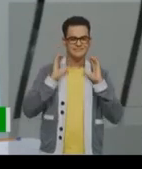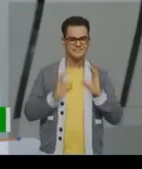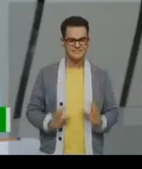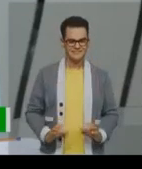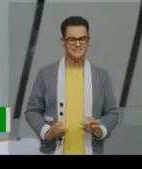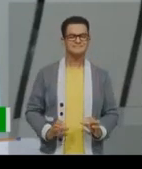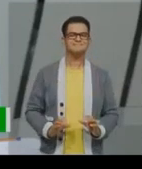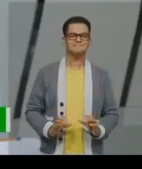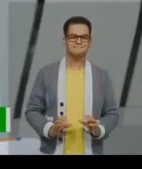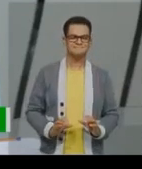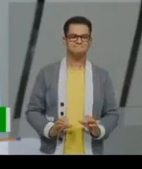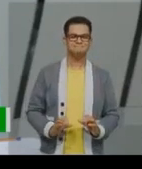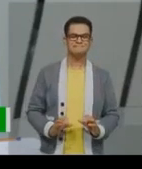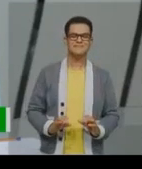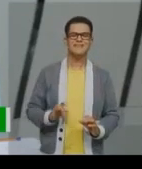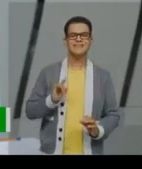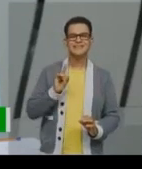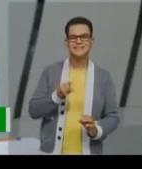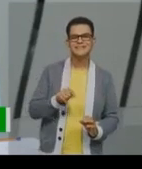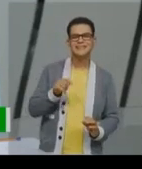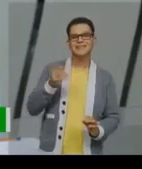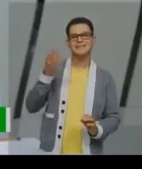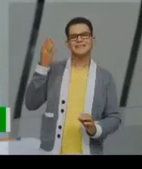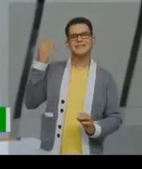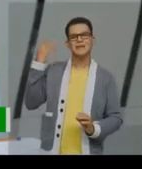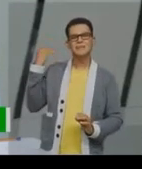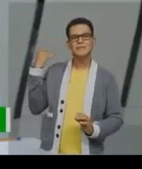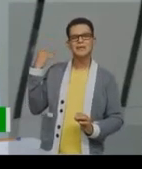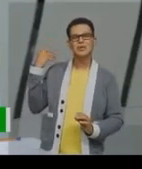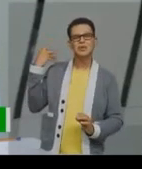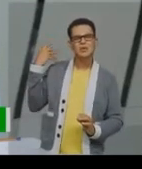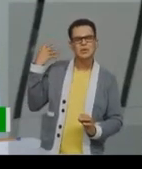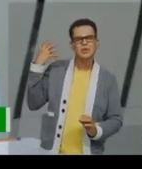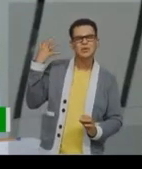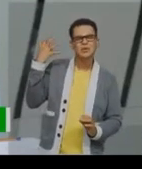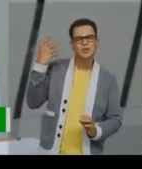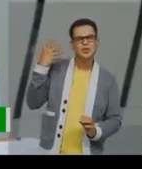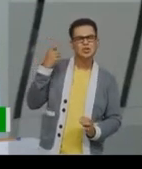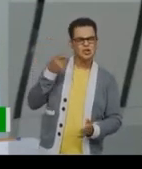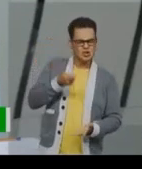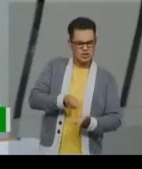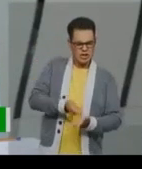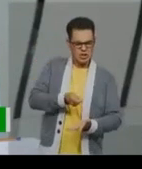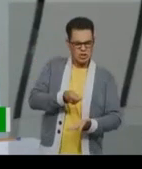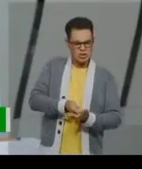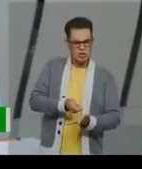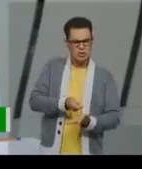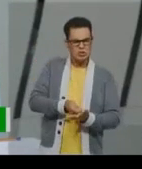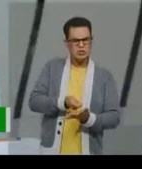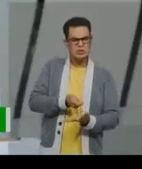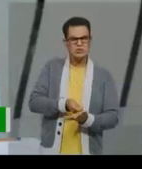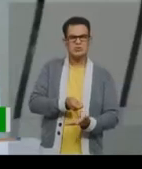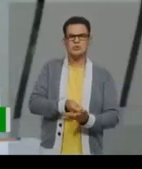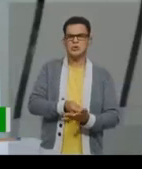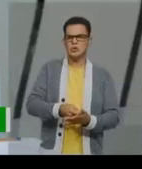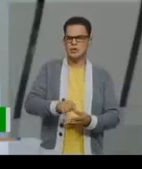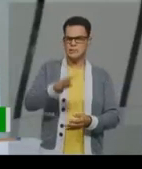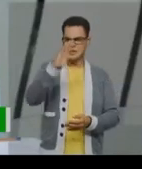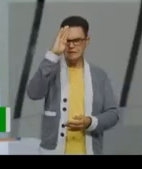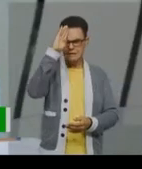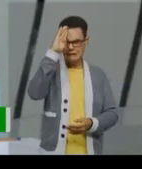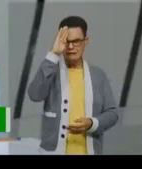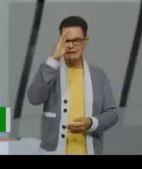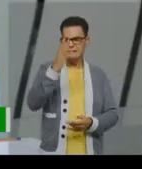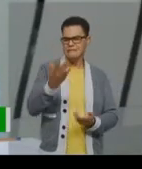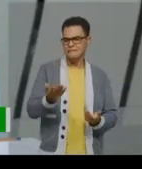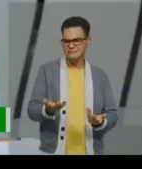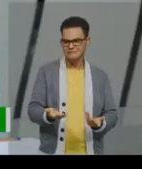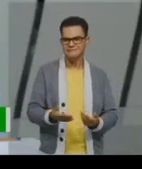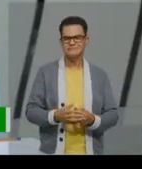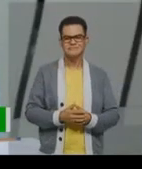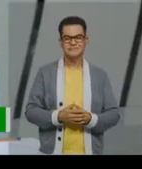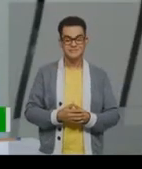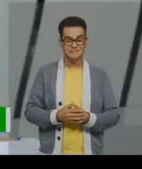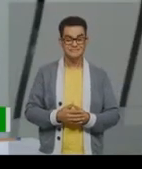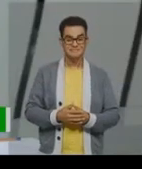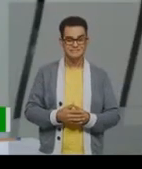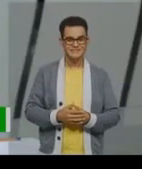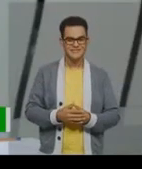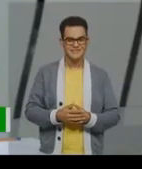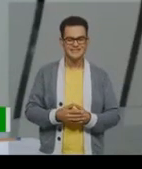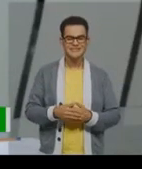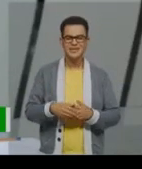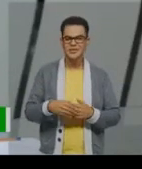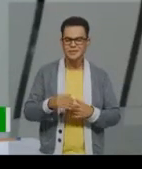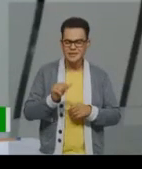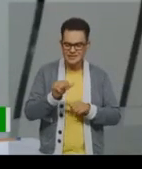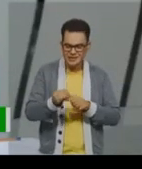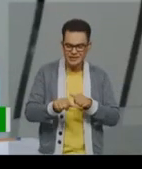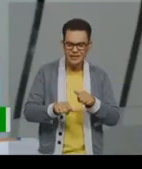logo após um período longo de ditadura militar, de restrição, né, de direitos aí individuais. Então, assim, obstáculos